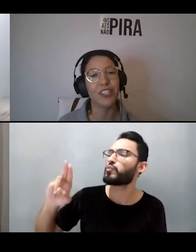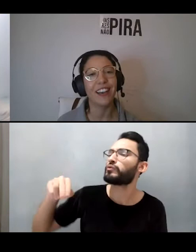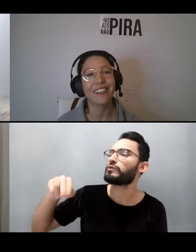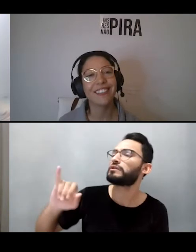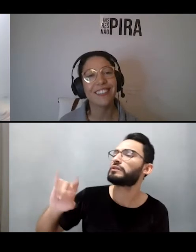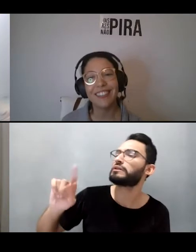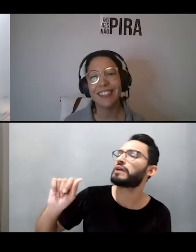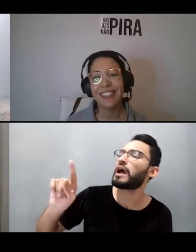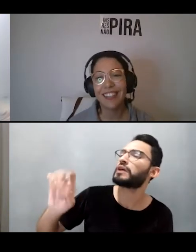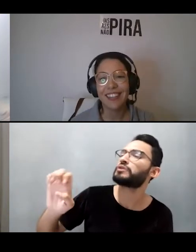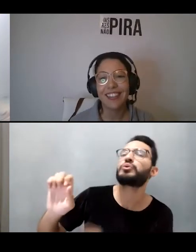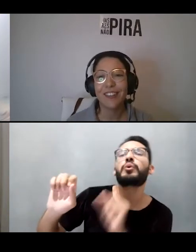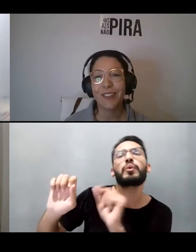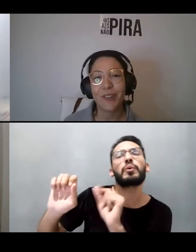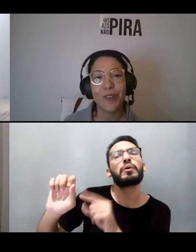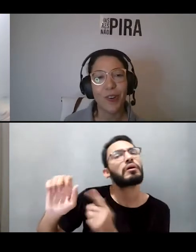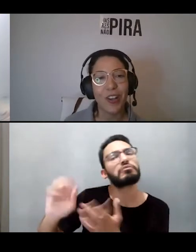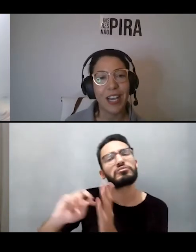aqui, compartilhar.